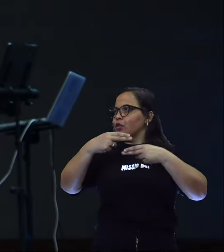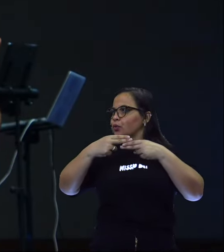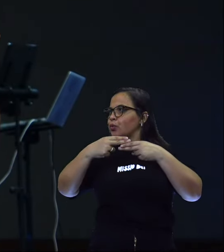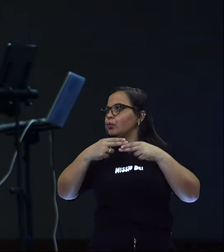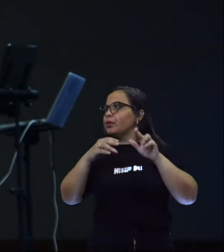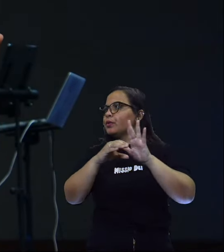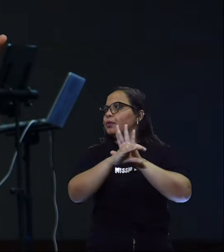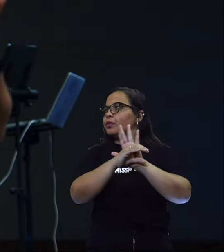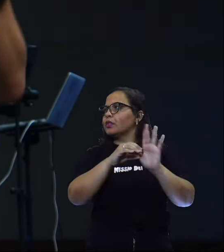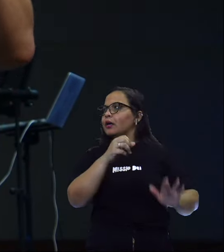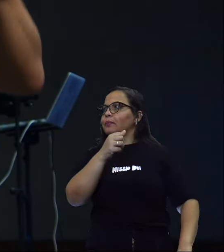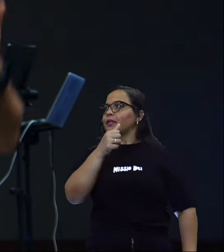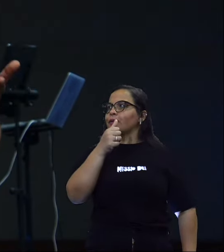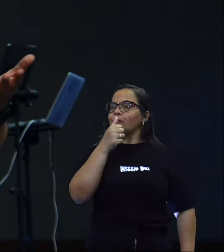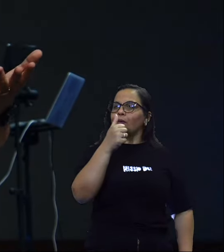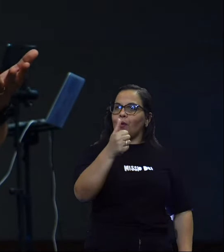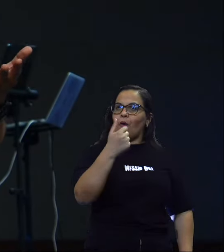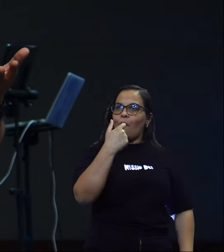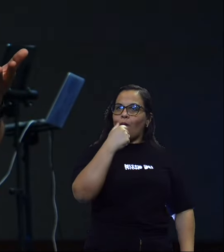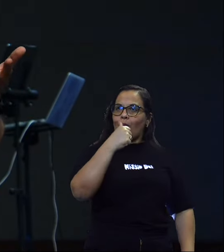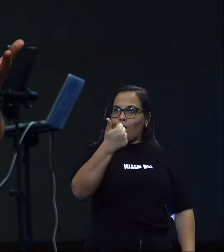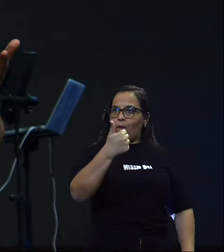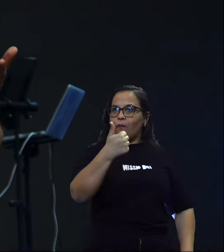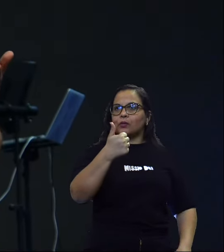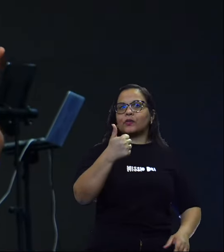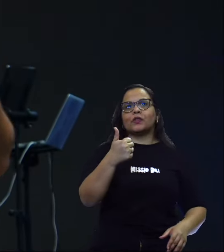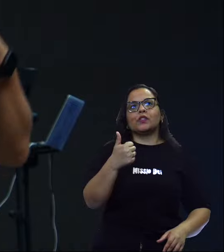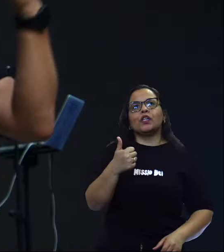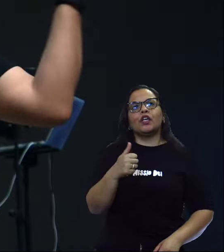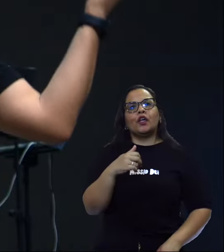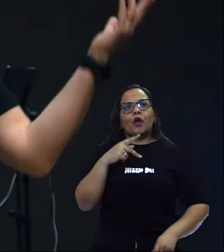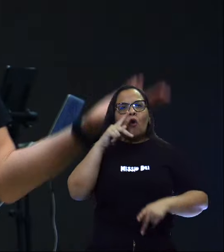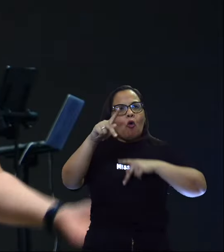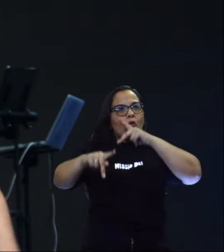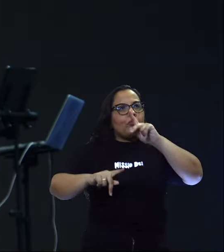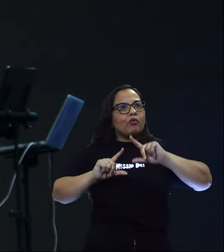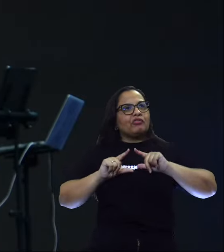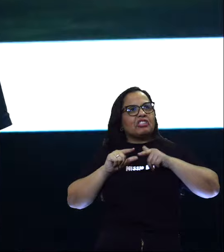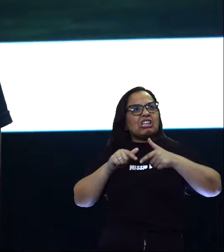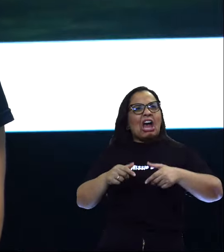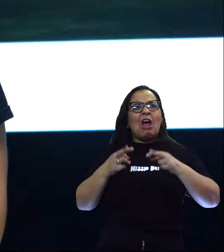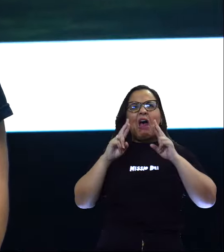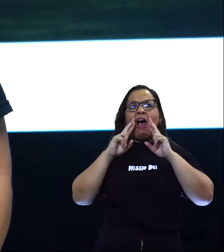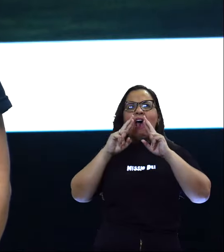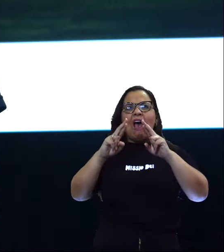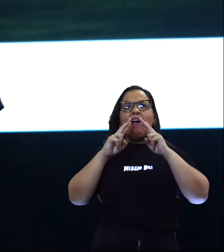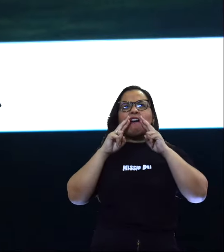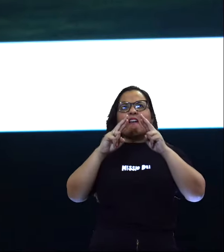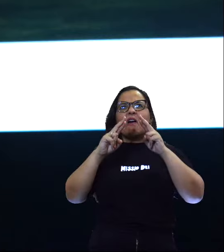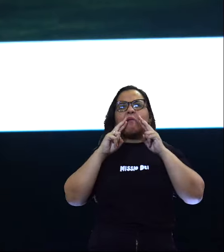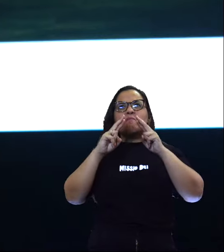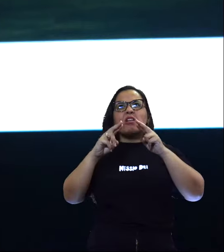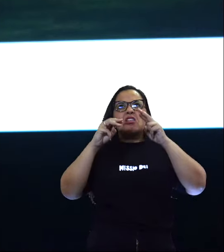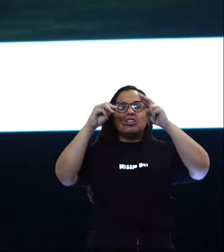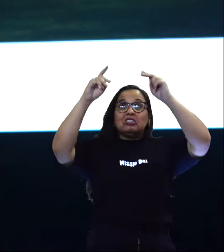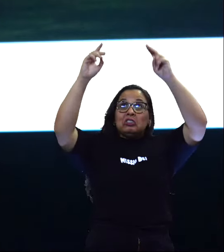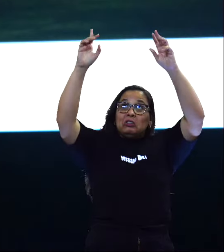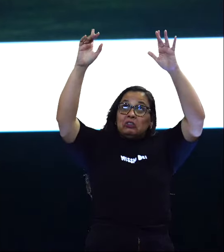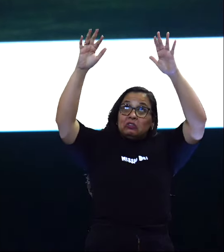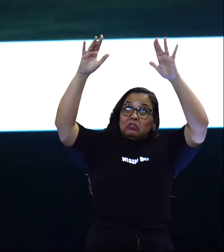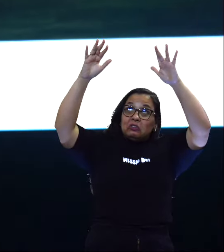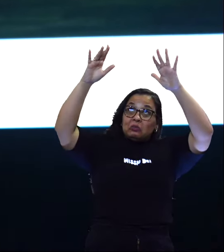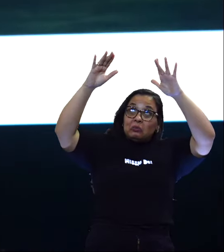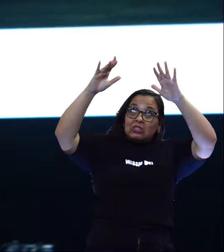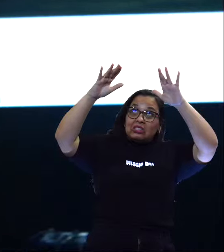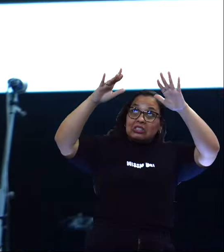aqui o maná, derramado por Deus para a gente. Mas era tão bom quando tinha ainda peixe lá no Egito. Era tão bom